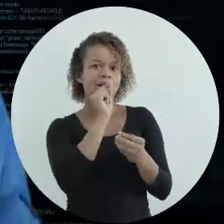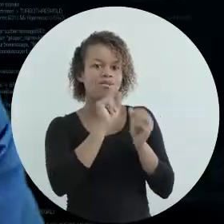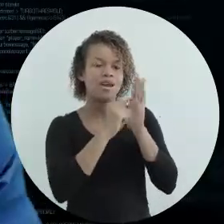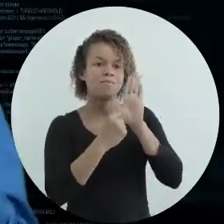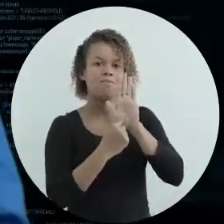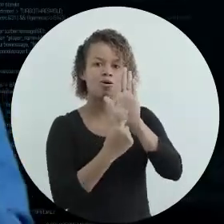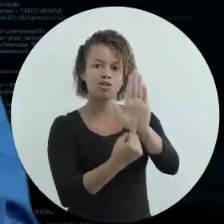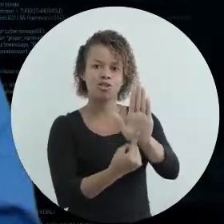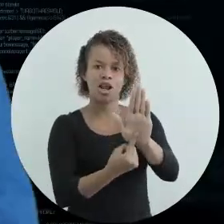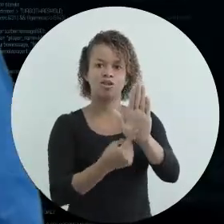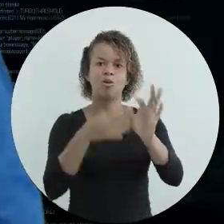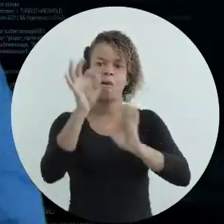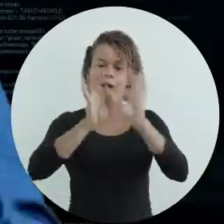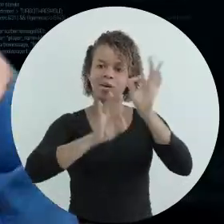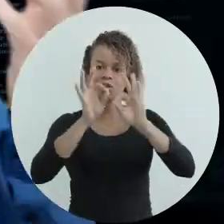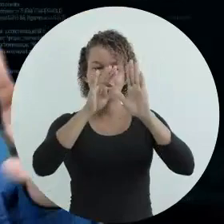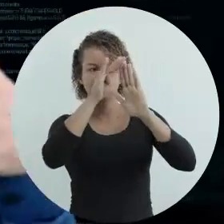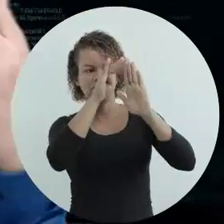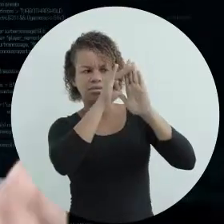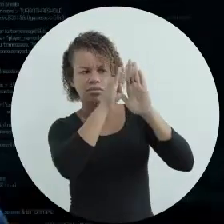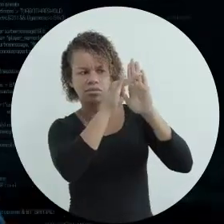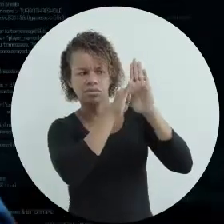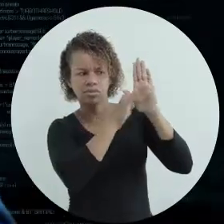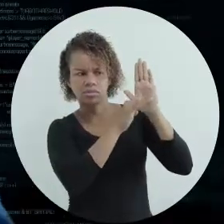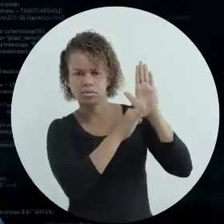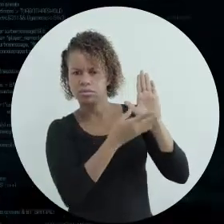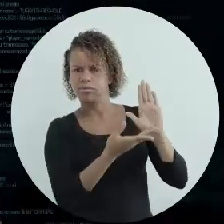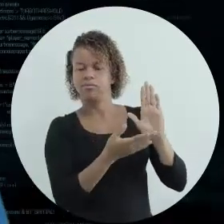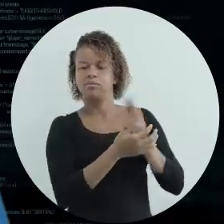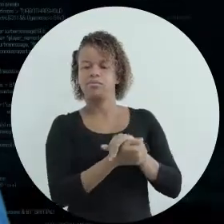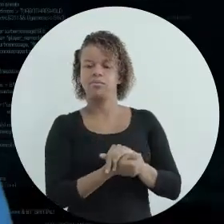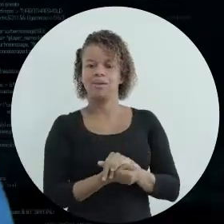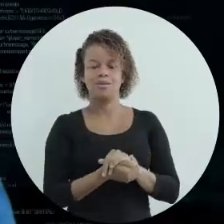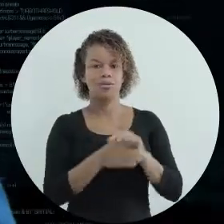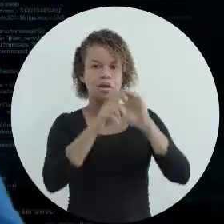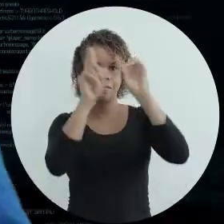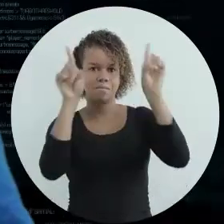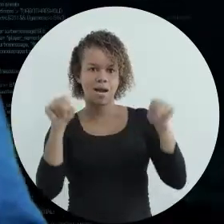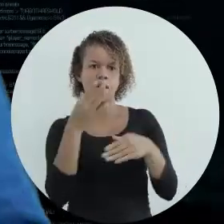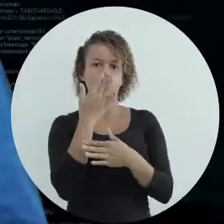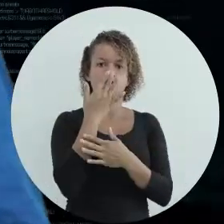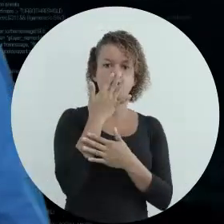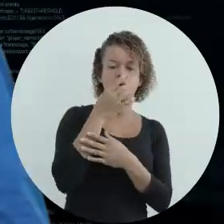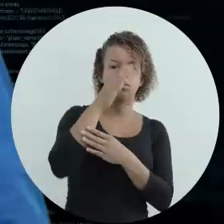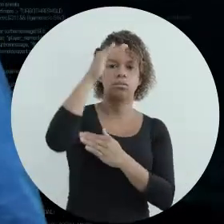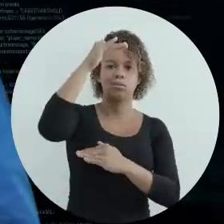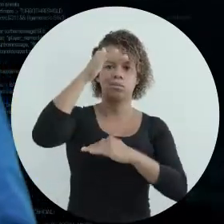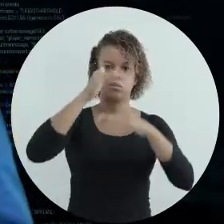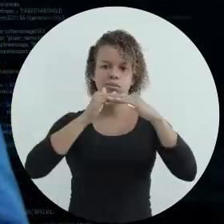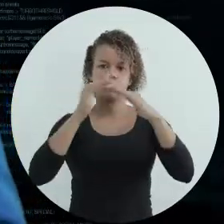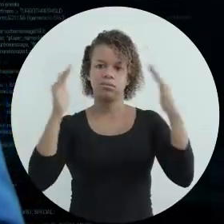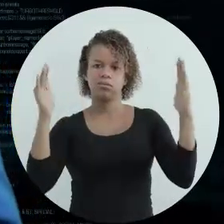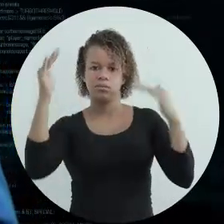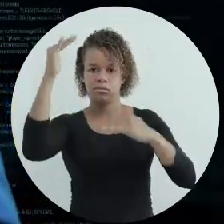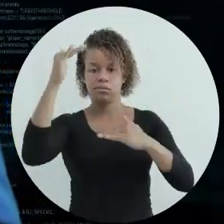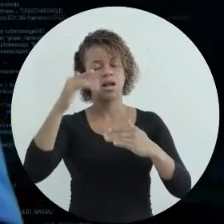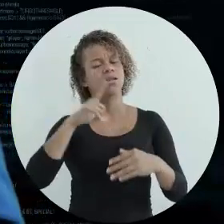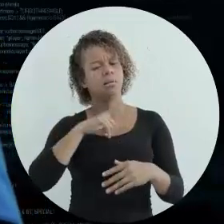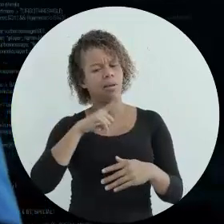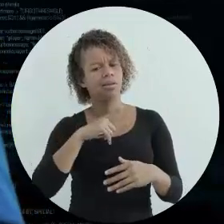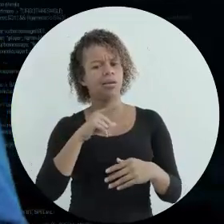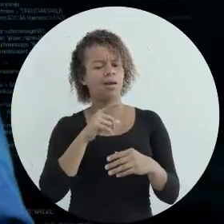ia ser mostrado, como era que o título ia ser mostrado, com tamanho, cores, posições. E a gente também tinha os comportamentos, ou